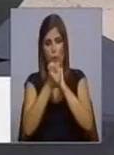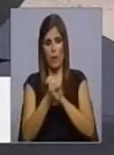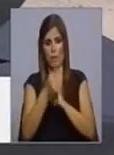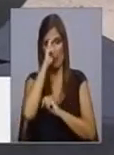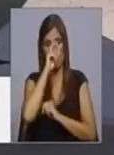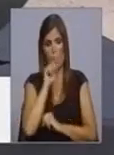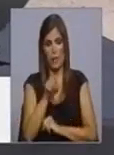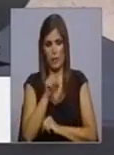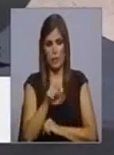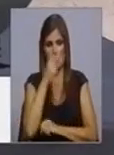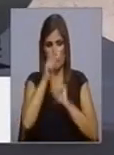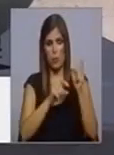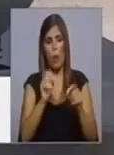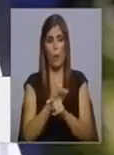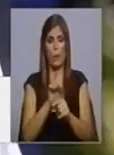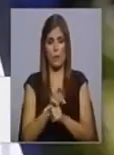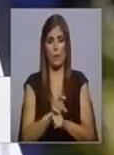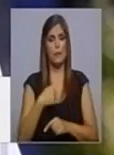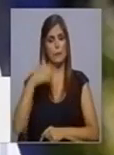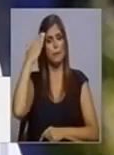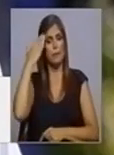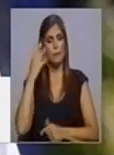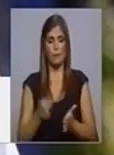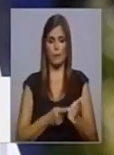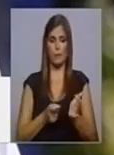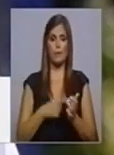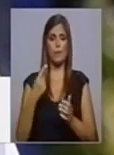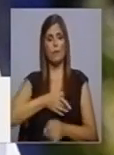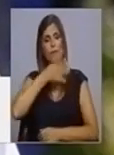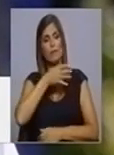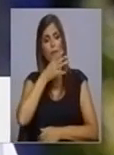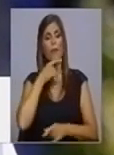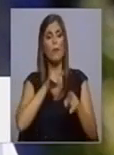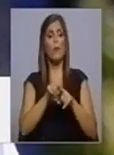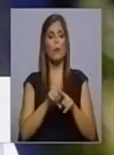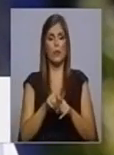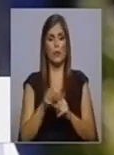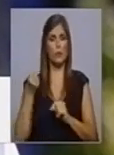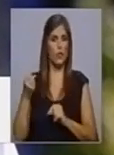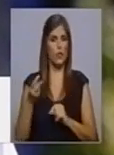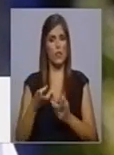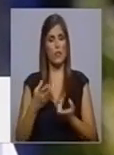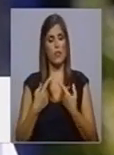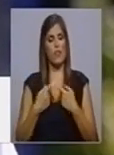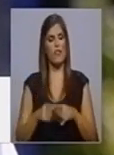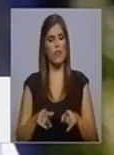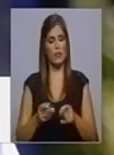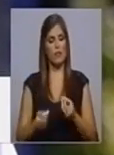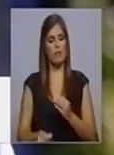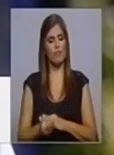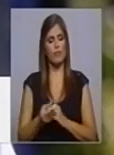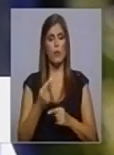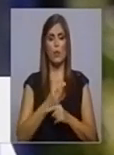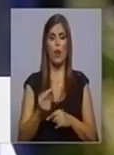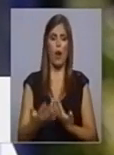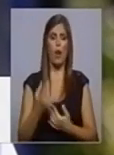deve manter-se como está? Eu acho que é preciso que haja um discurso político muitas vezes diferenciado. Nós estamos a viver